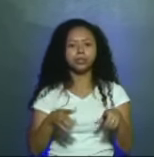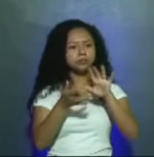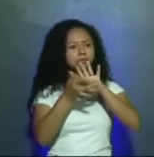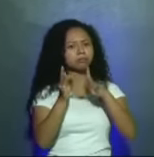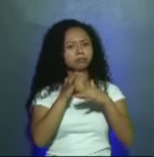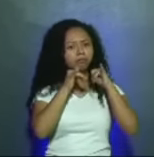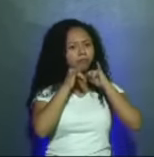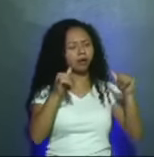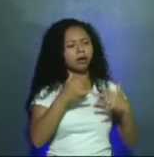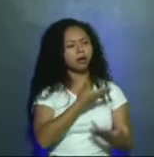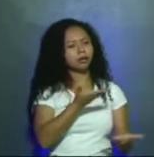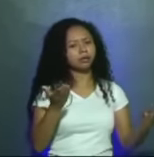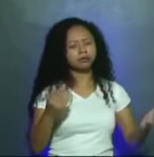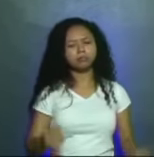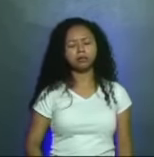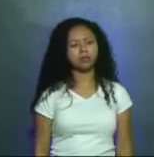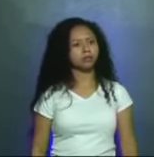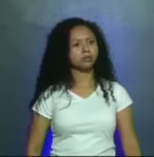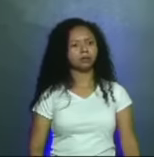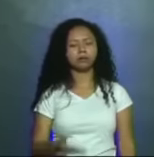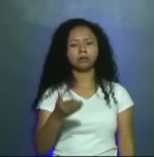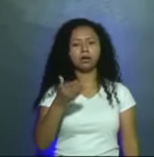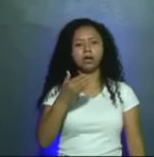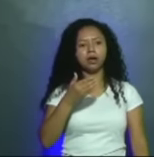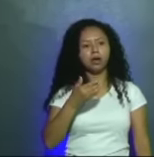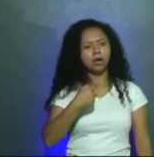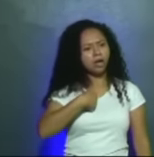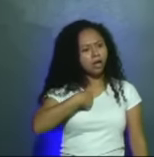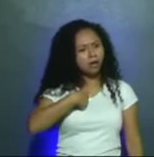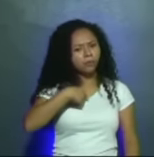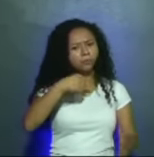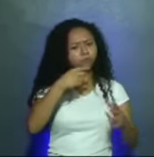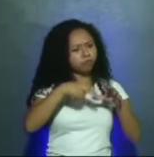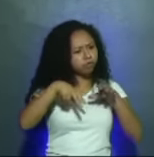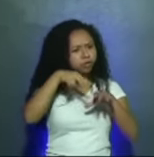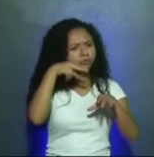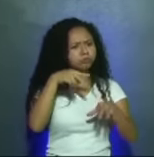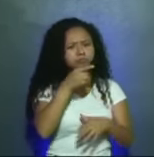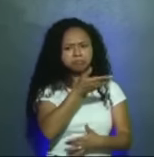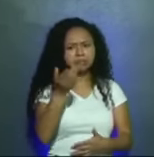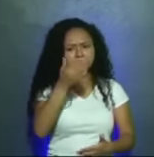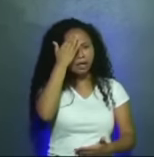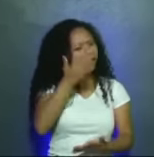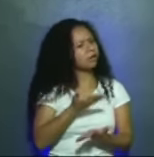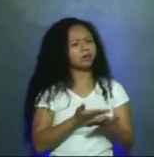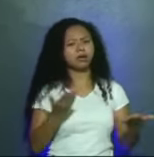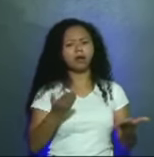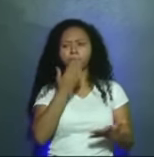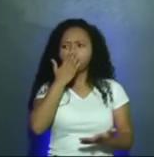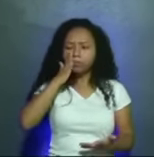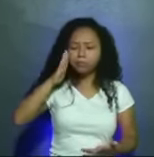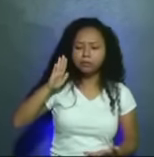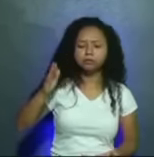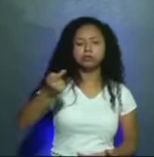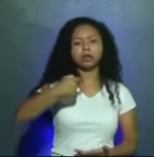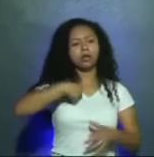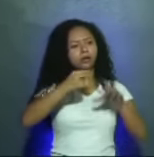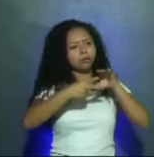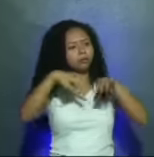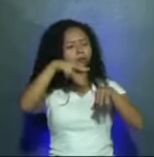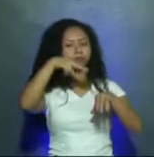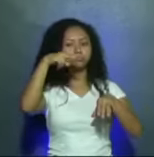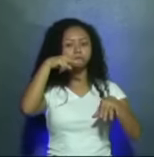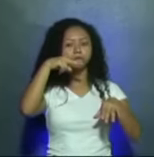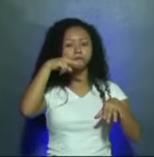eu não acredito que vocês não estão acreditando, eu não te prometi que eu ia ressuscitar,